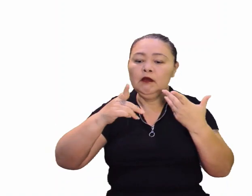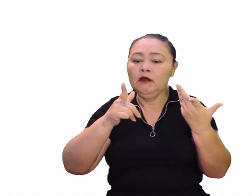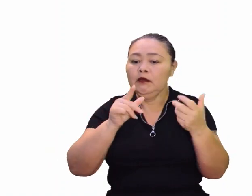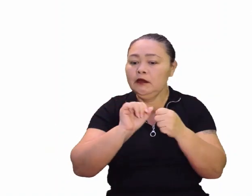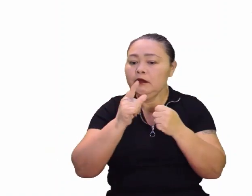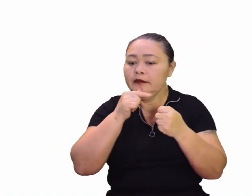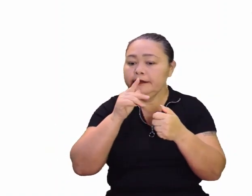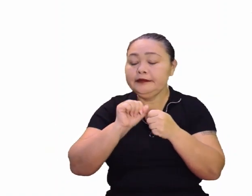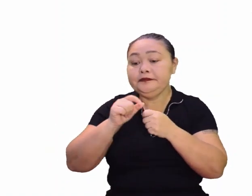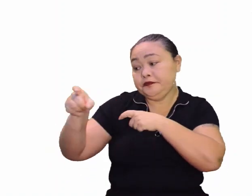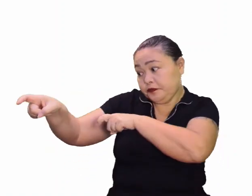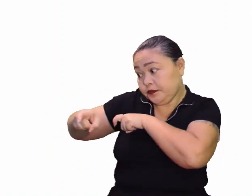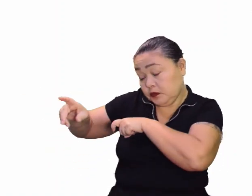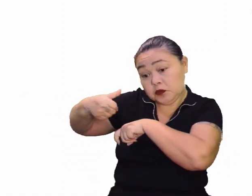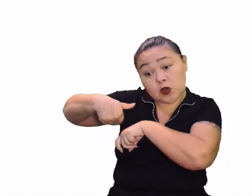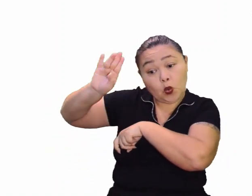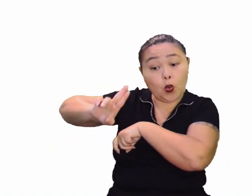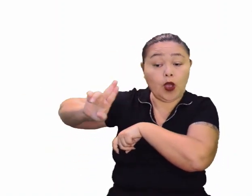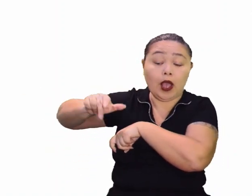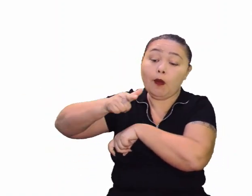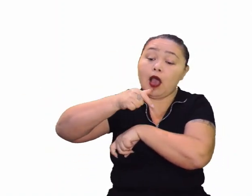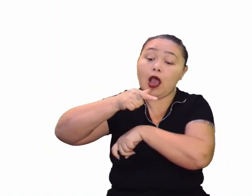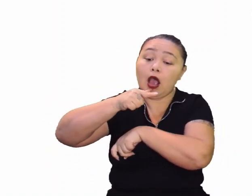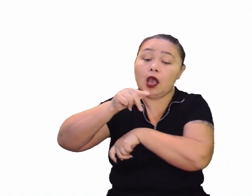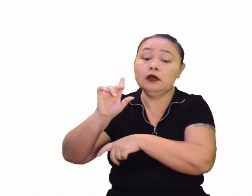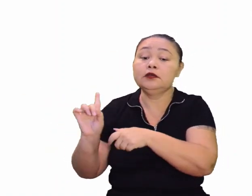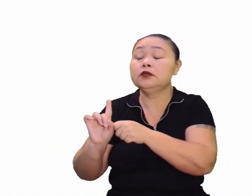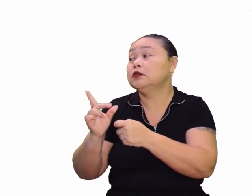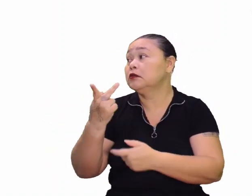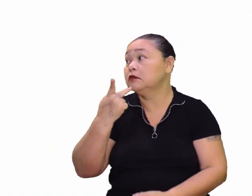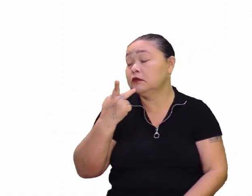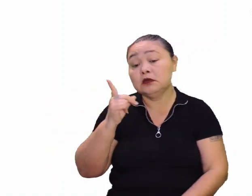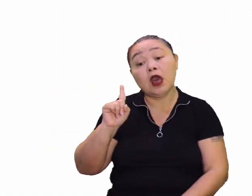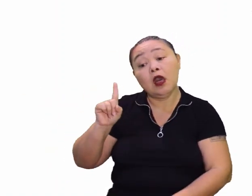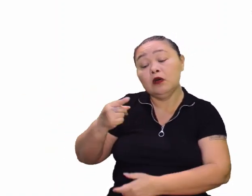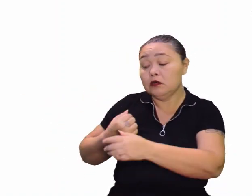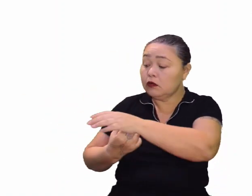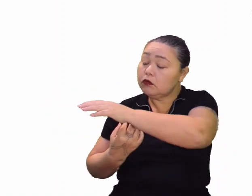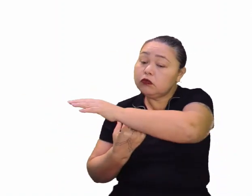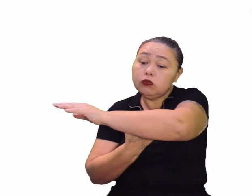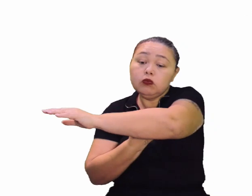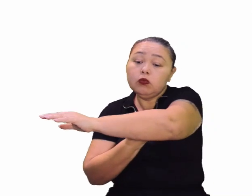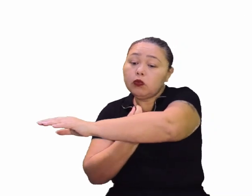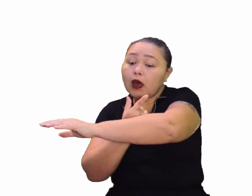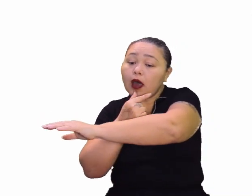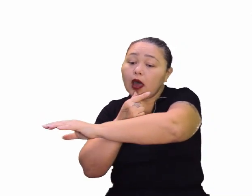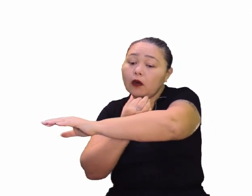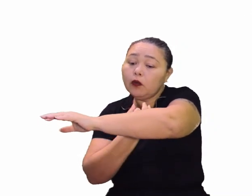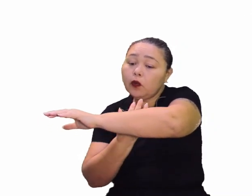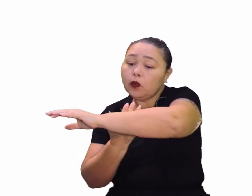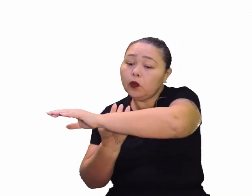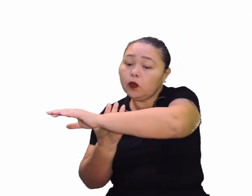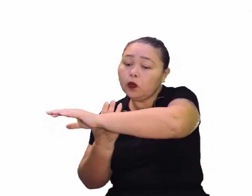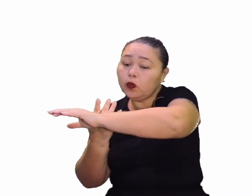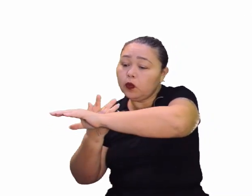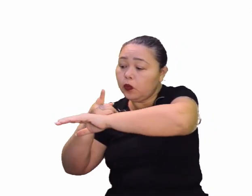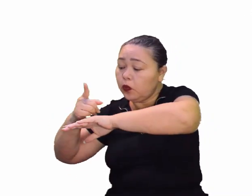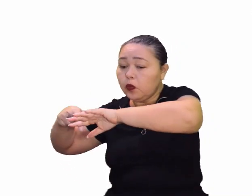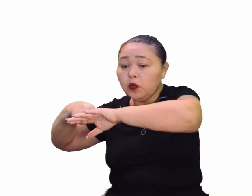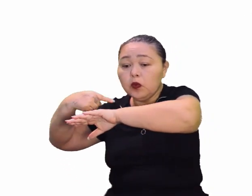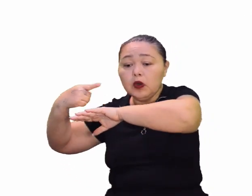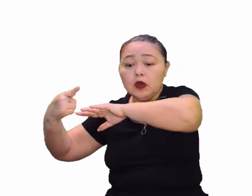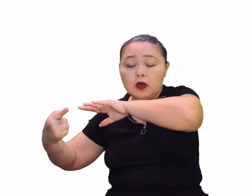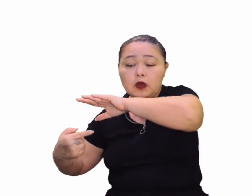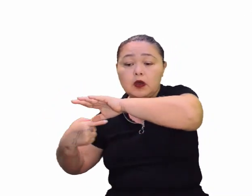agricultura é a que consome mais. Isso. A agricultura, quando a gente fala em agricultura, é irrigar as plantas para que elas não